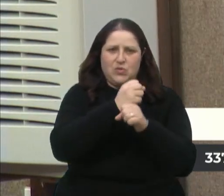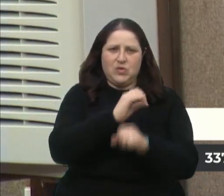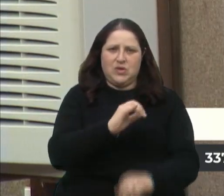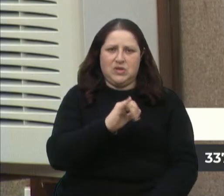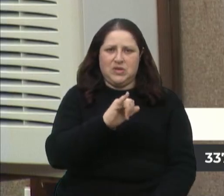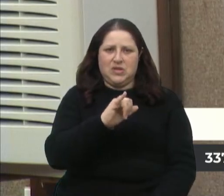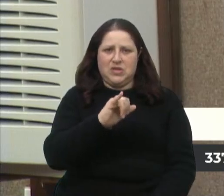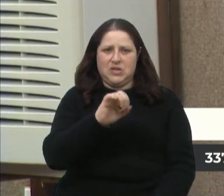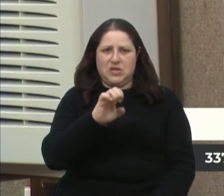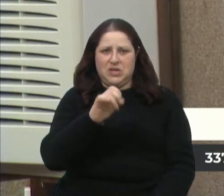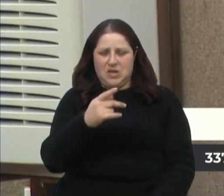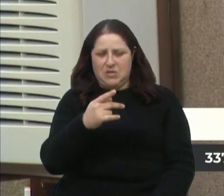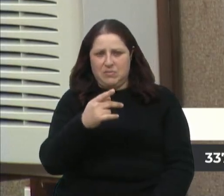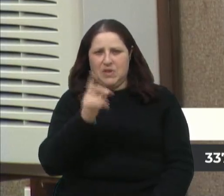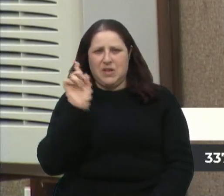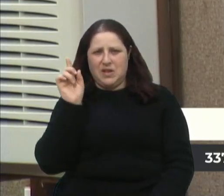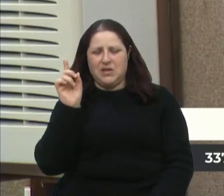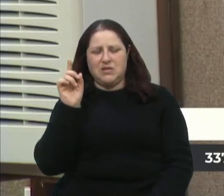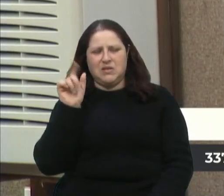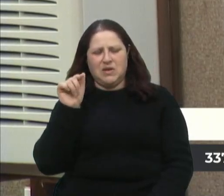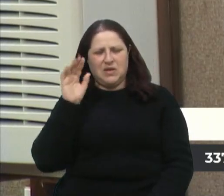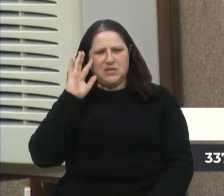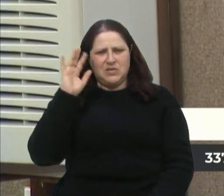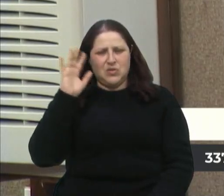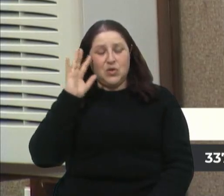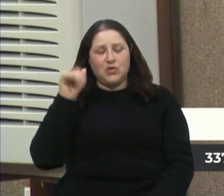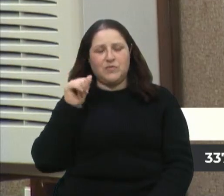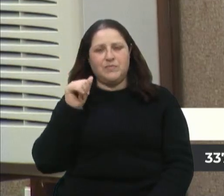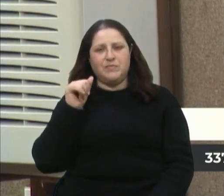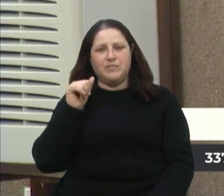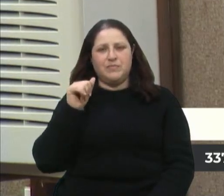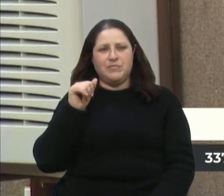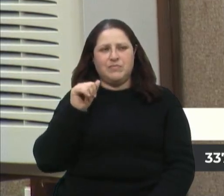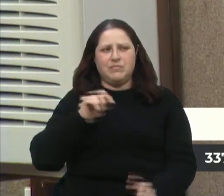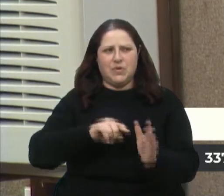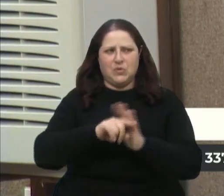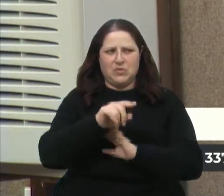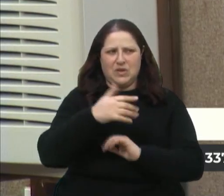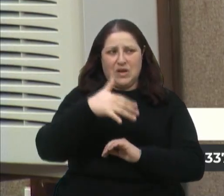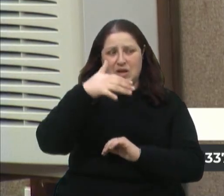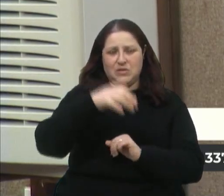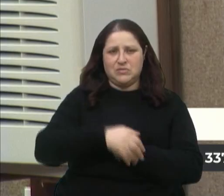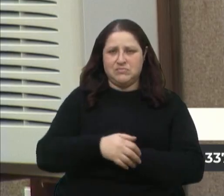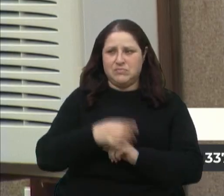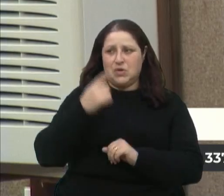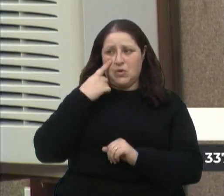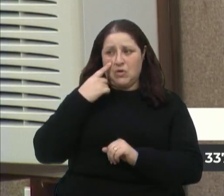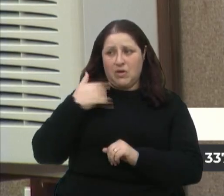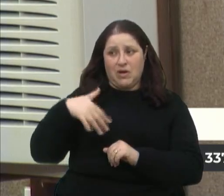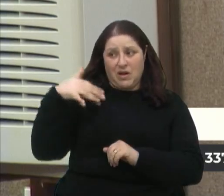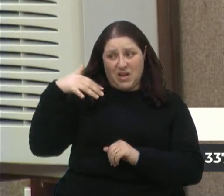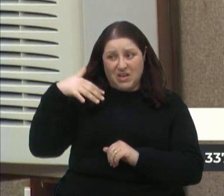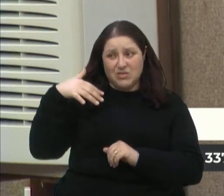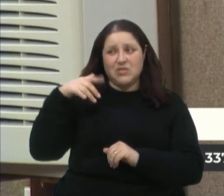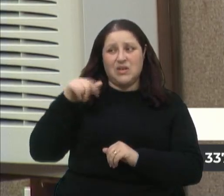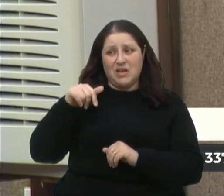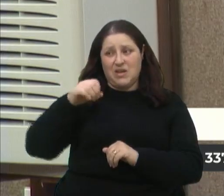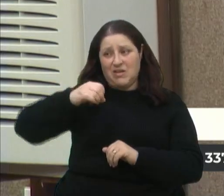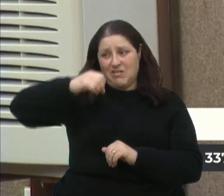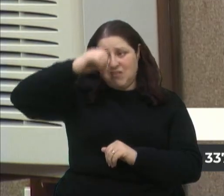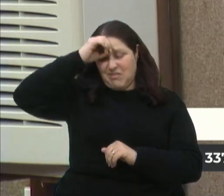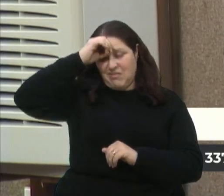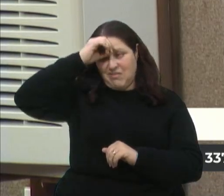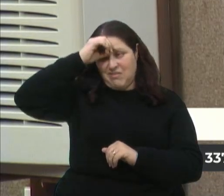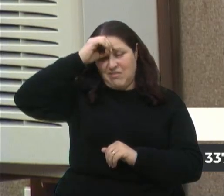CIEPS lá, disseram, mas isso é muito caro. E ele disse, olha, meu amigo, cara mesmo é a ignorância. Cara mesmo é a